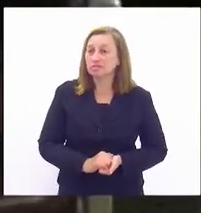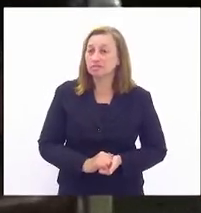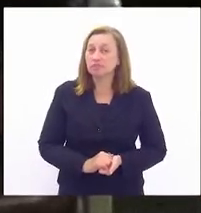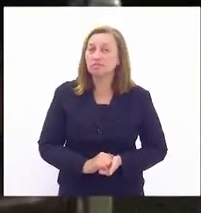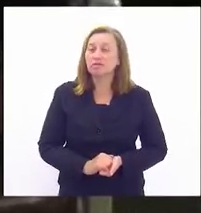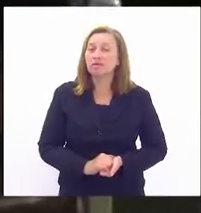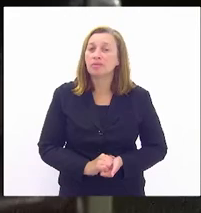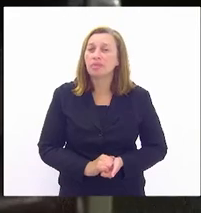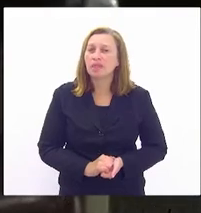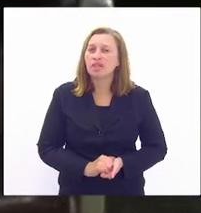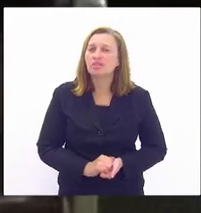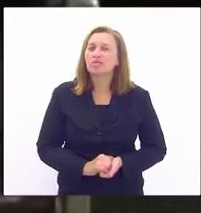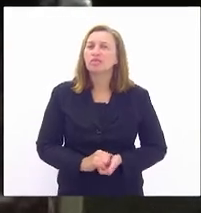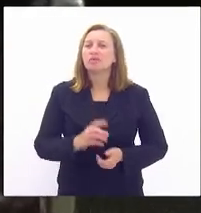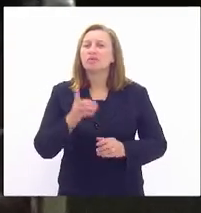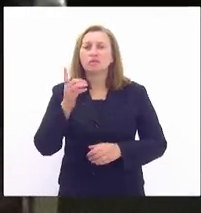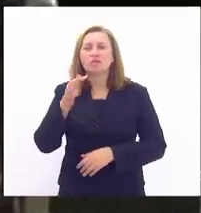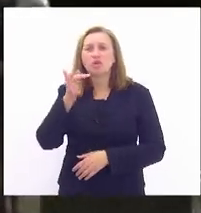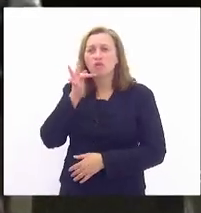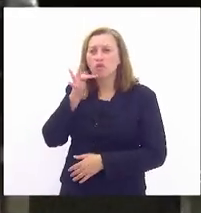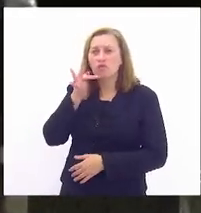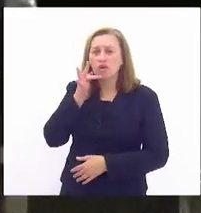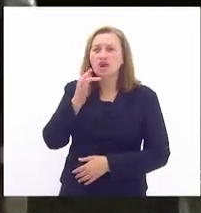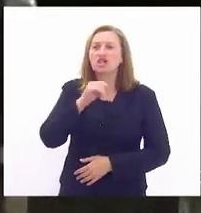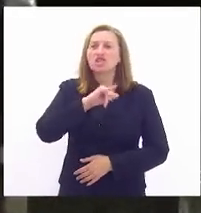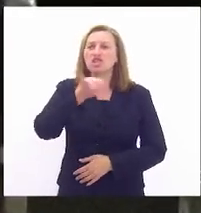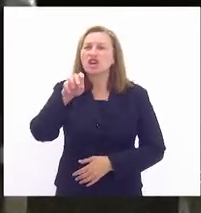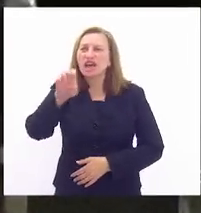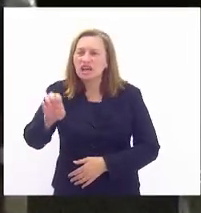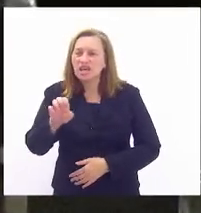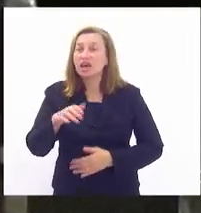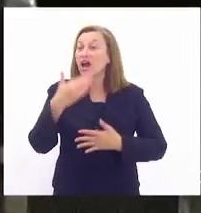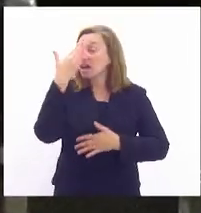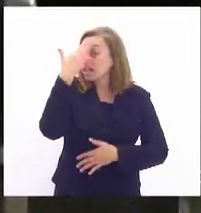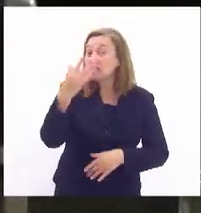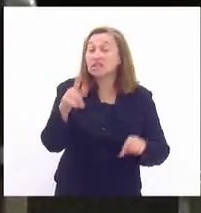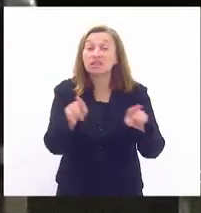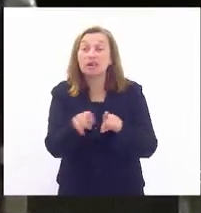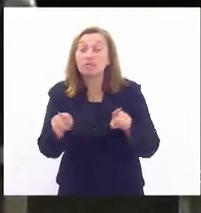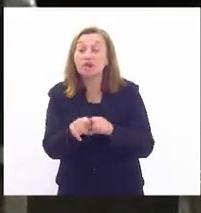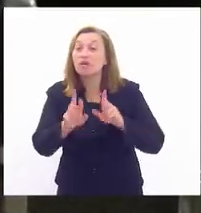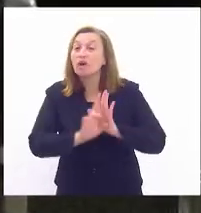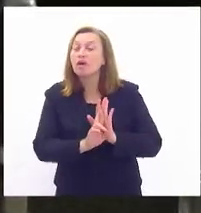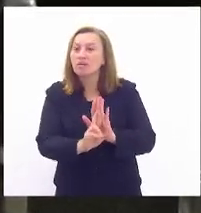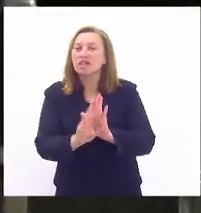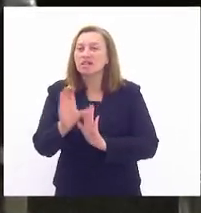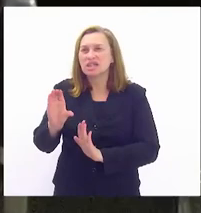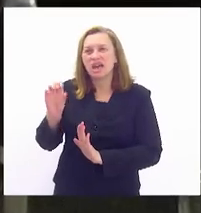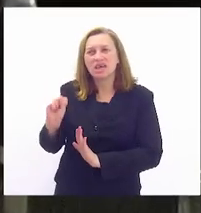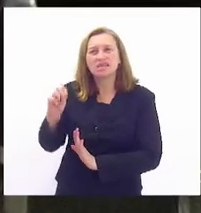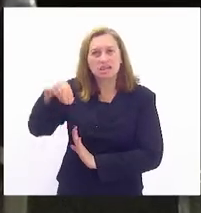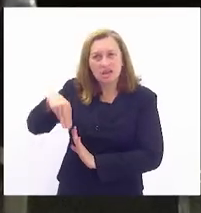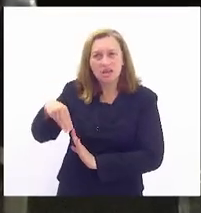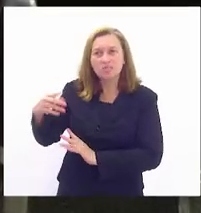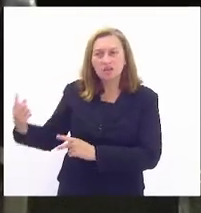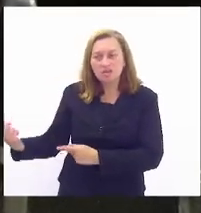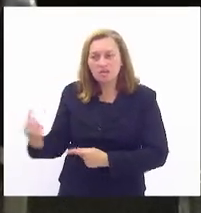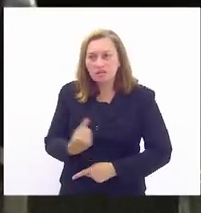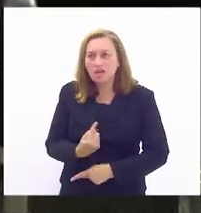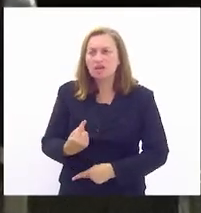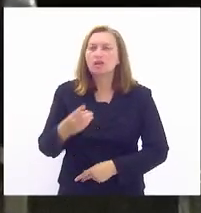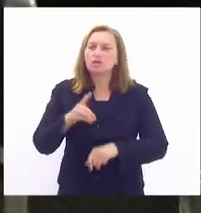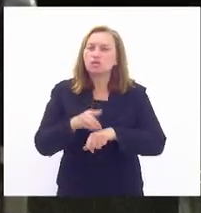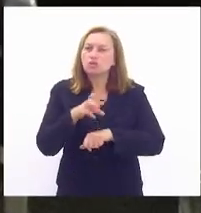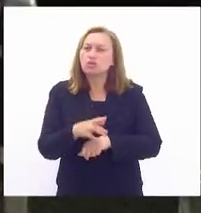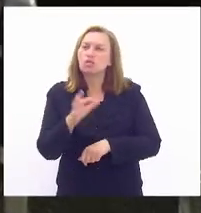estaduais, ao doutor Jorge Felipe, ao doutor Jari. Agradecer também aos representantes da CSN que se fizeram presentes, doutor Fernandes,